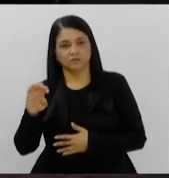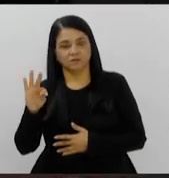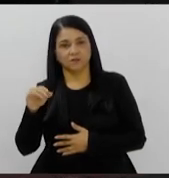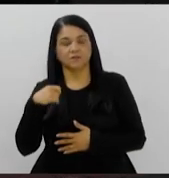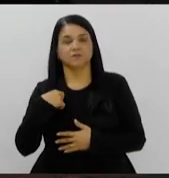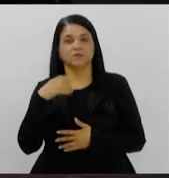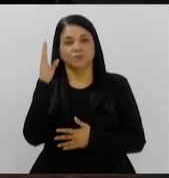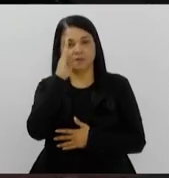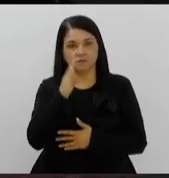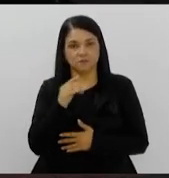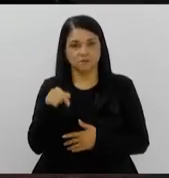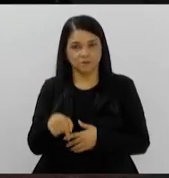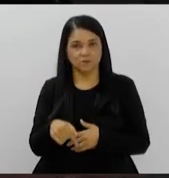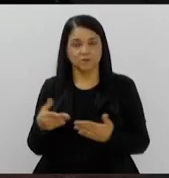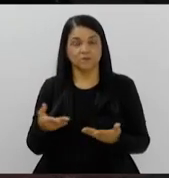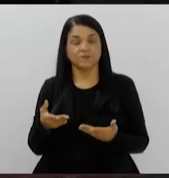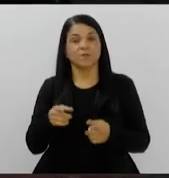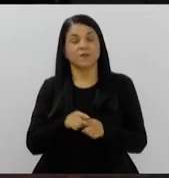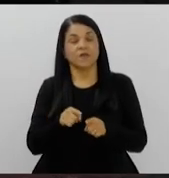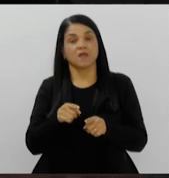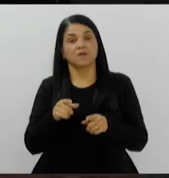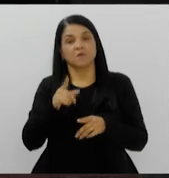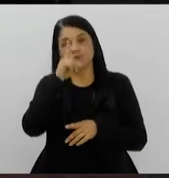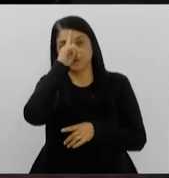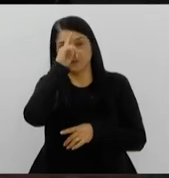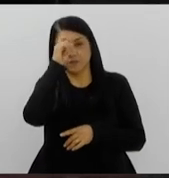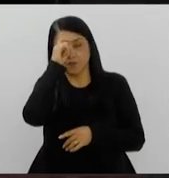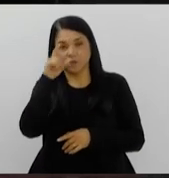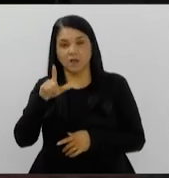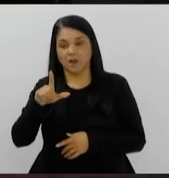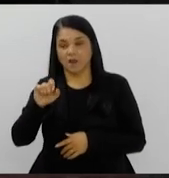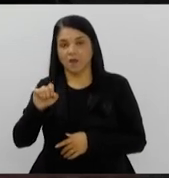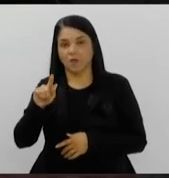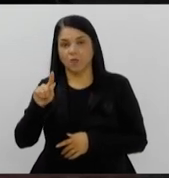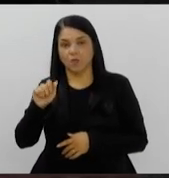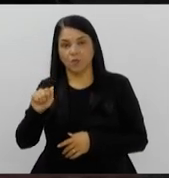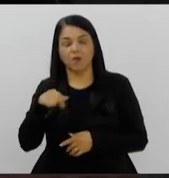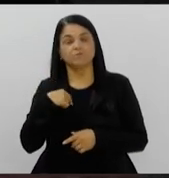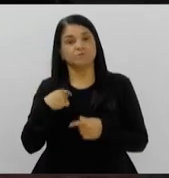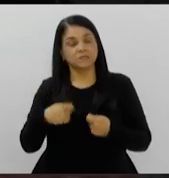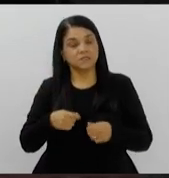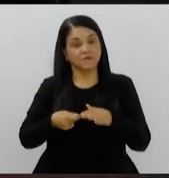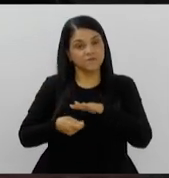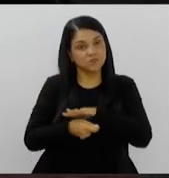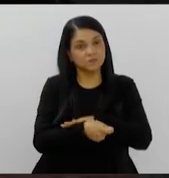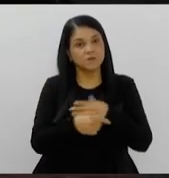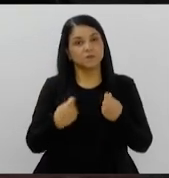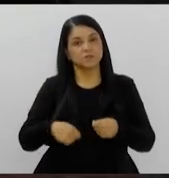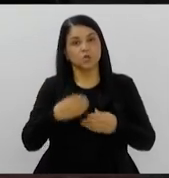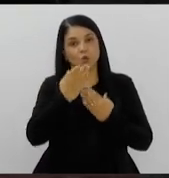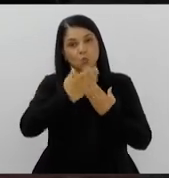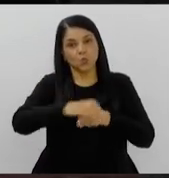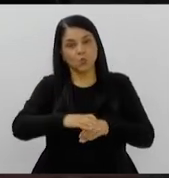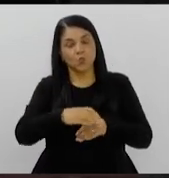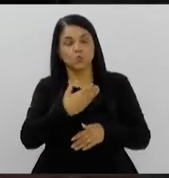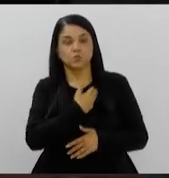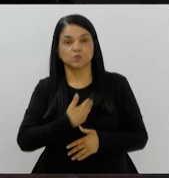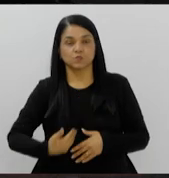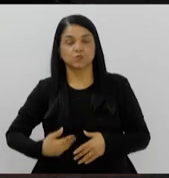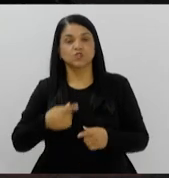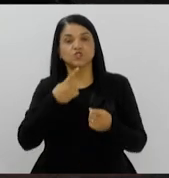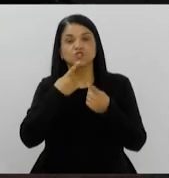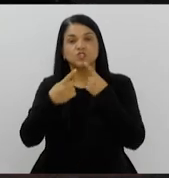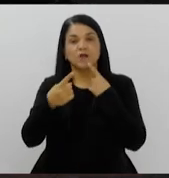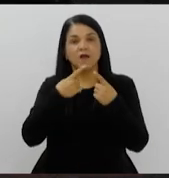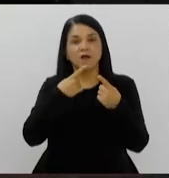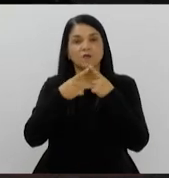Hospital da Lagoa. Mas para isso tem que ter investimento. Para isso tem que ter concurso público. Para isso tem que ter diálogo com os